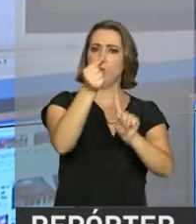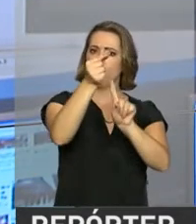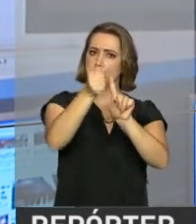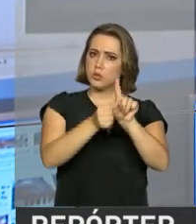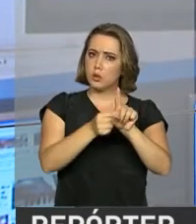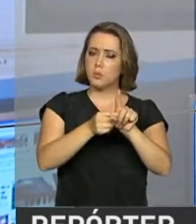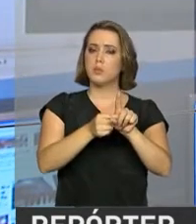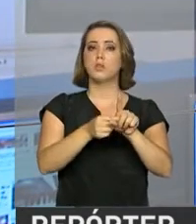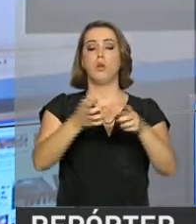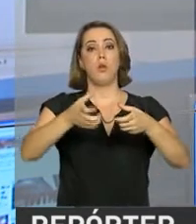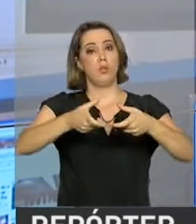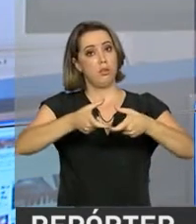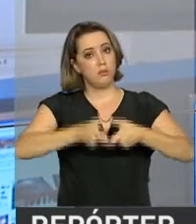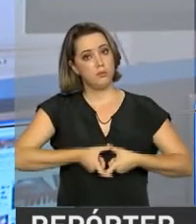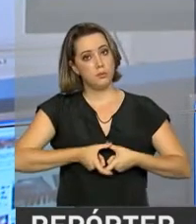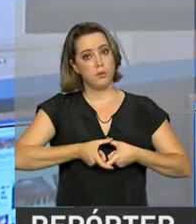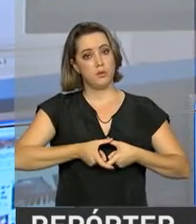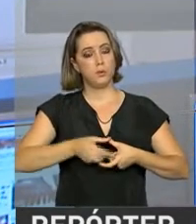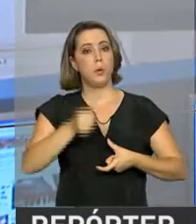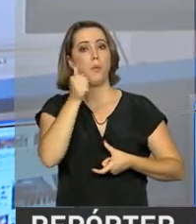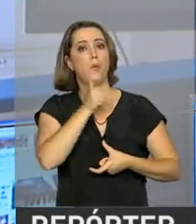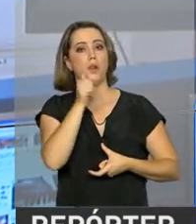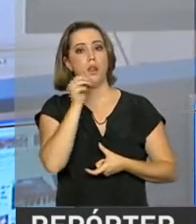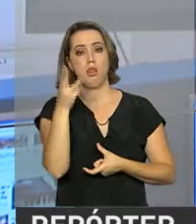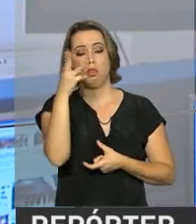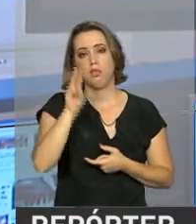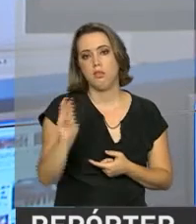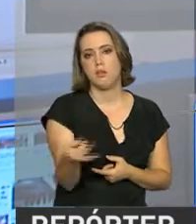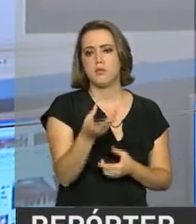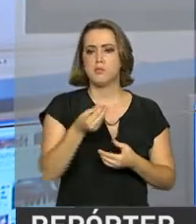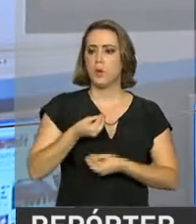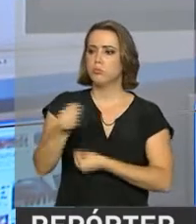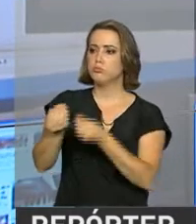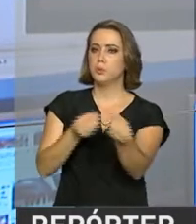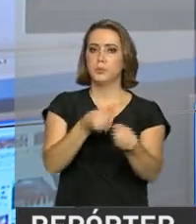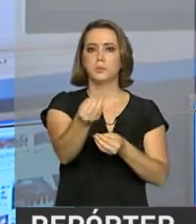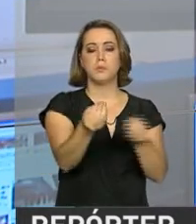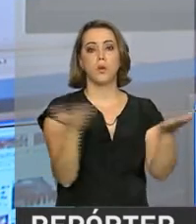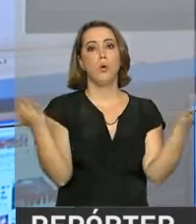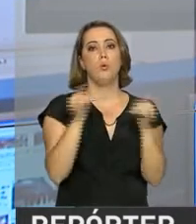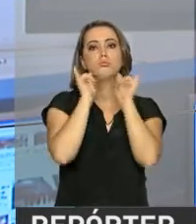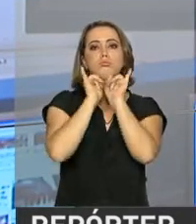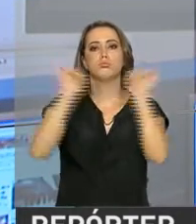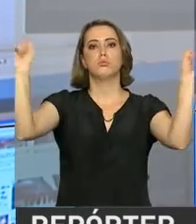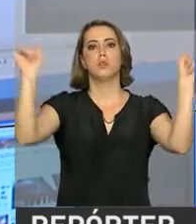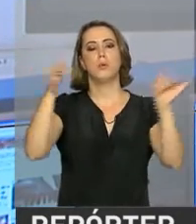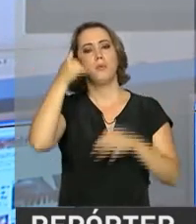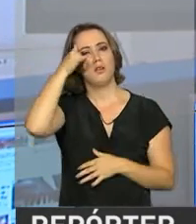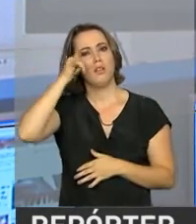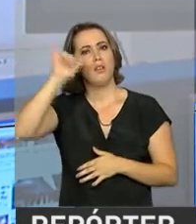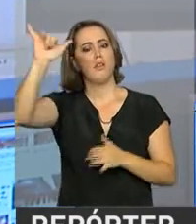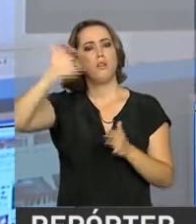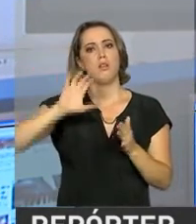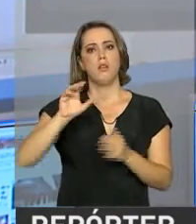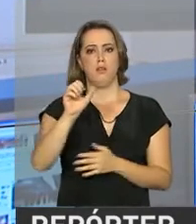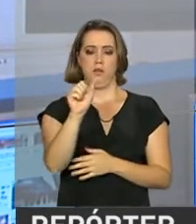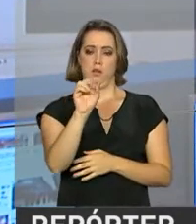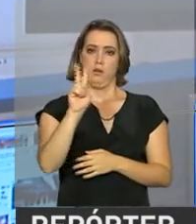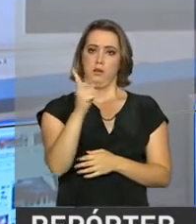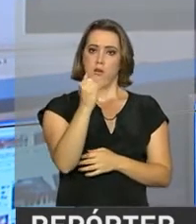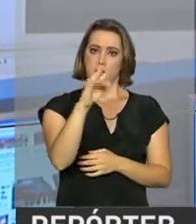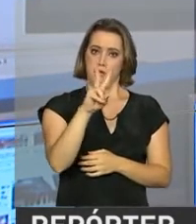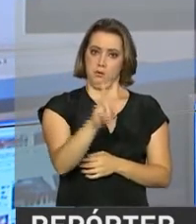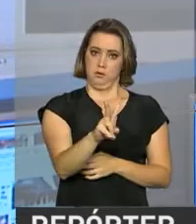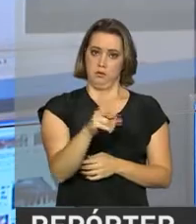mais de 3 milhões dos femininos hoje foi lançada a campanha oficial de prevenção à aids a mensagem é